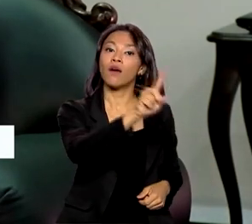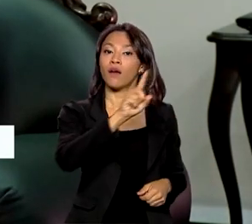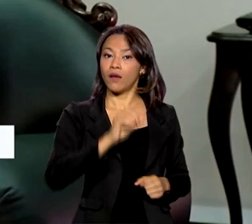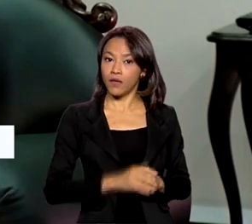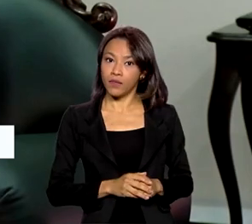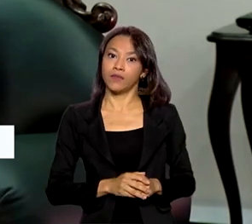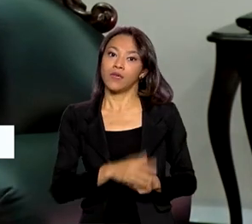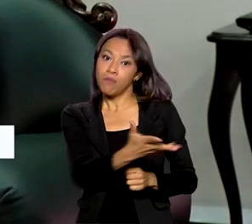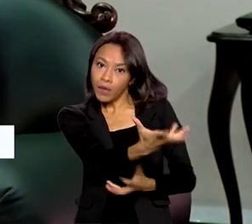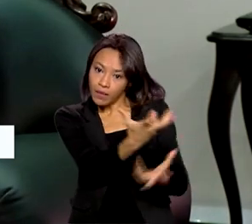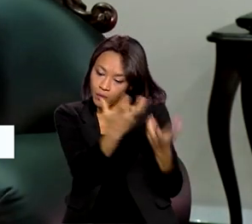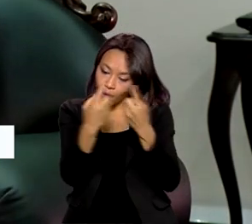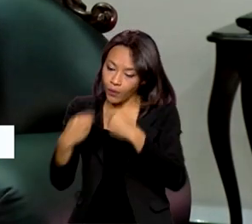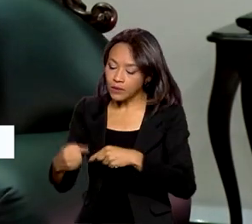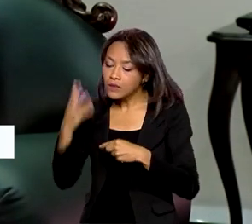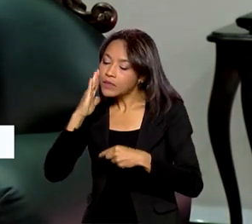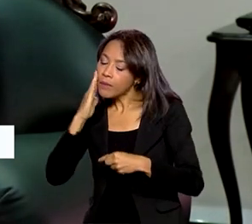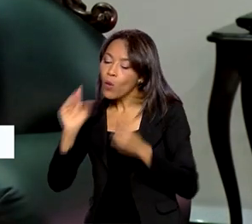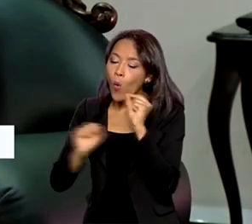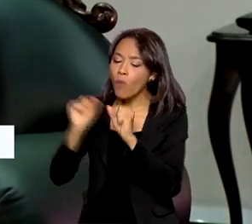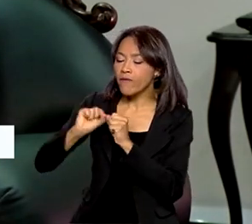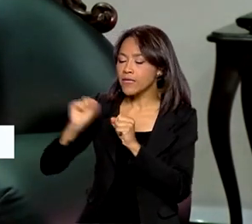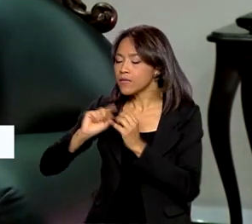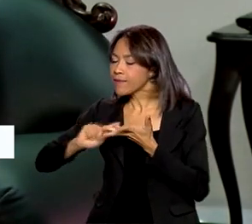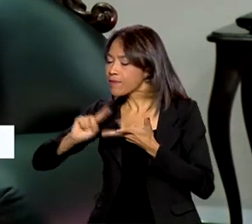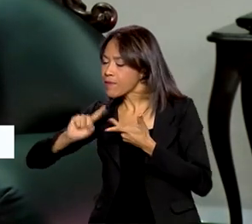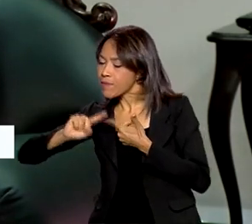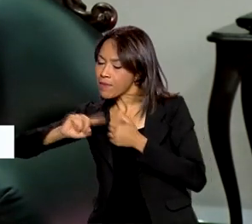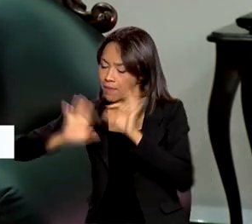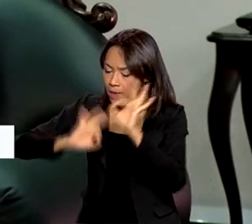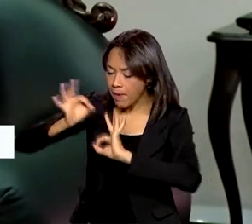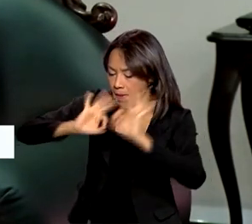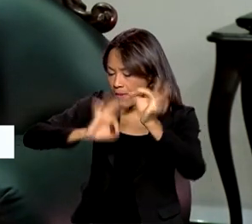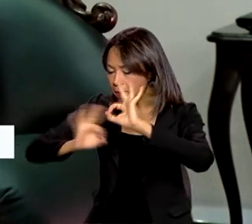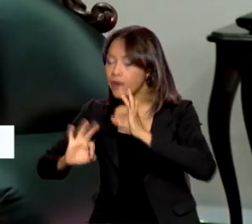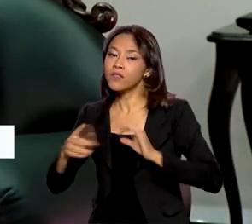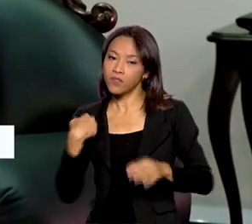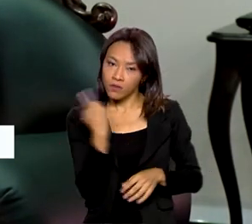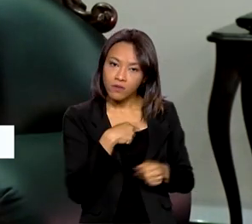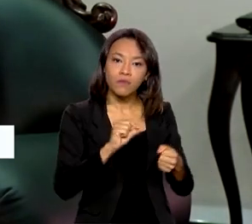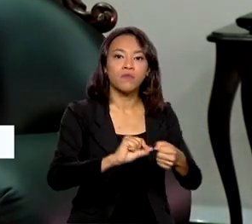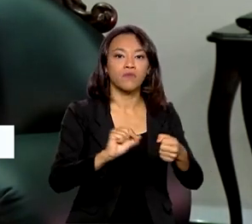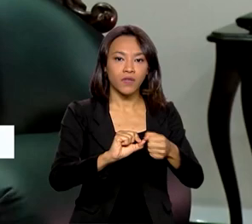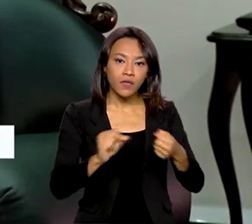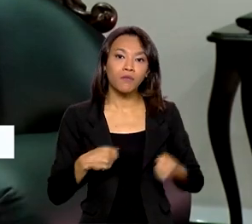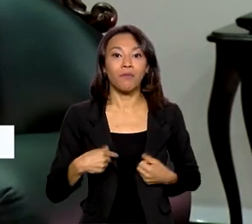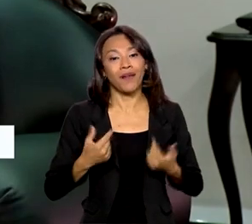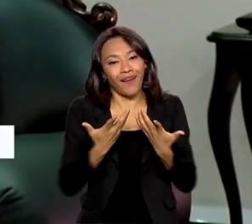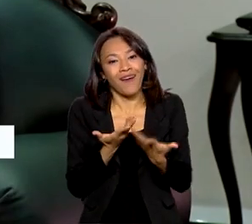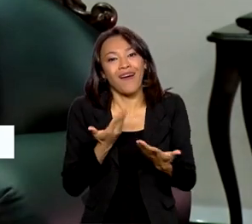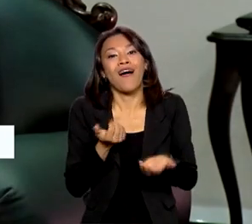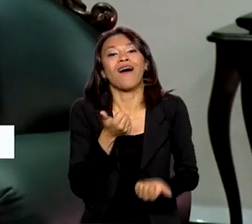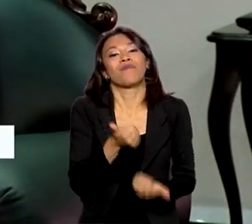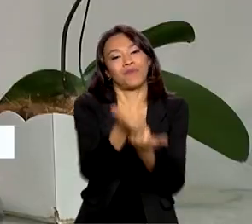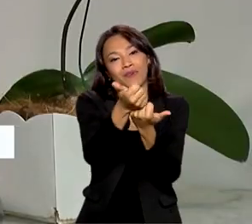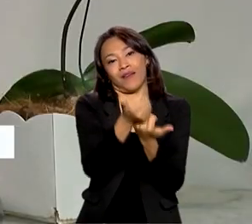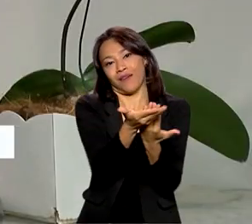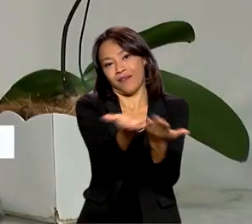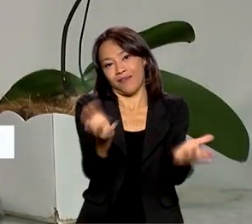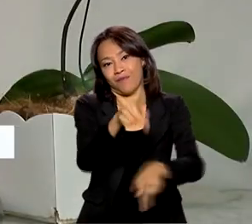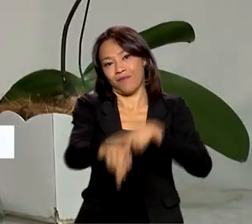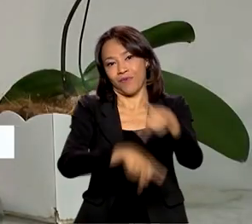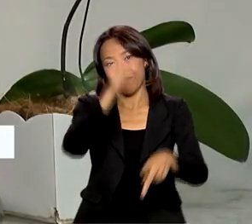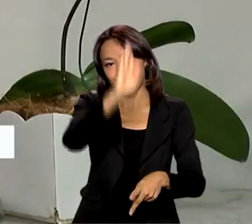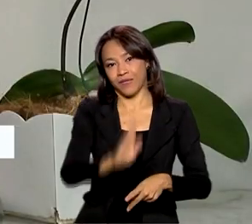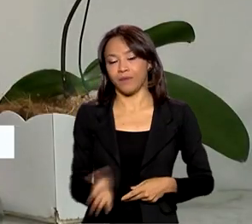e trazemos atividade-fim para perto de nós e os que a gente tem feio Tem feito muito cuidado muito carinho para poder atender realmente a população brasileira e